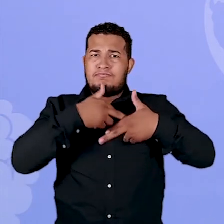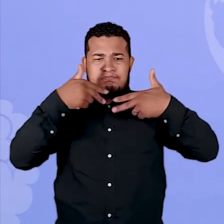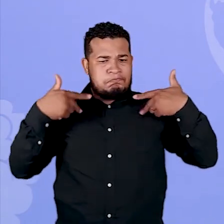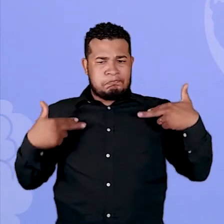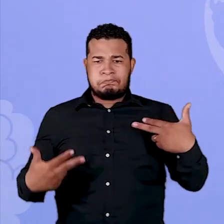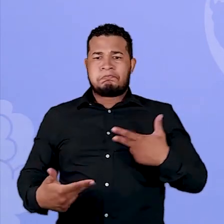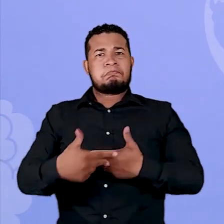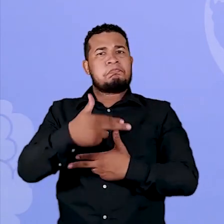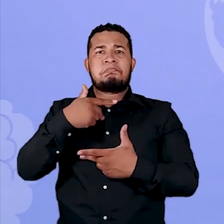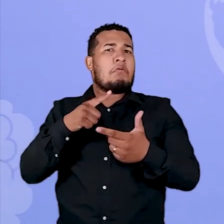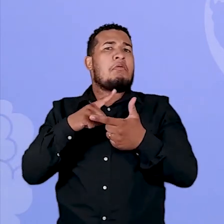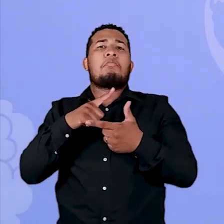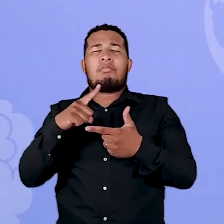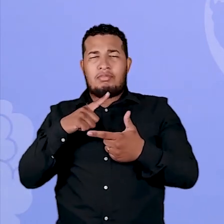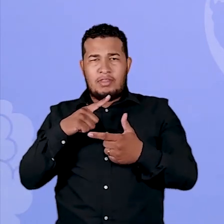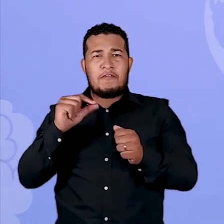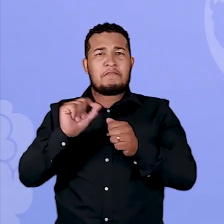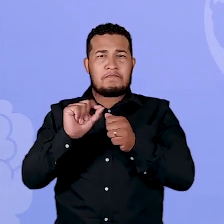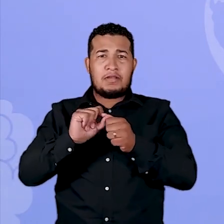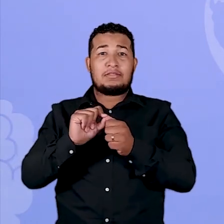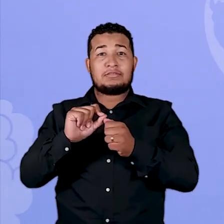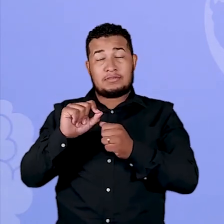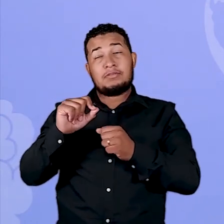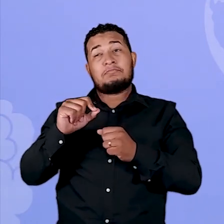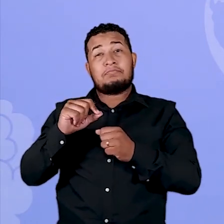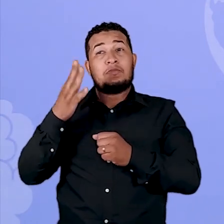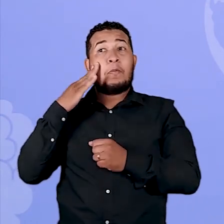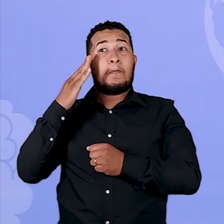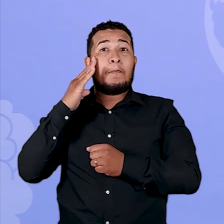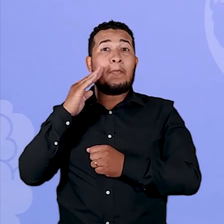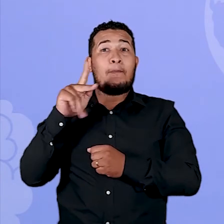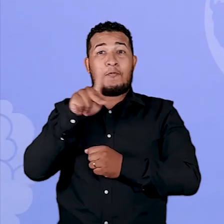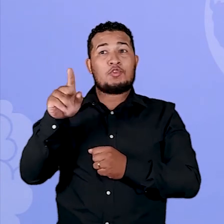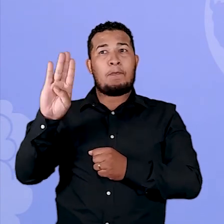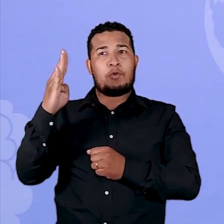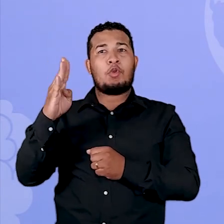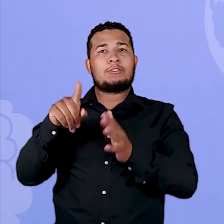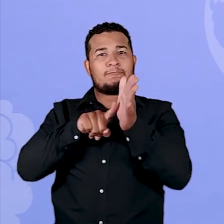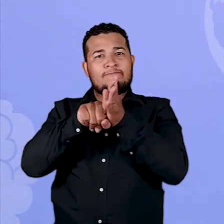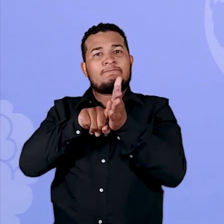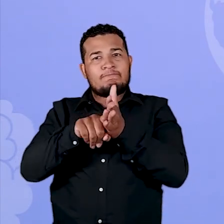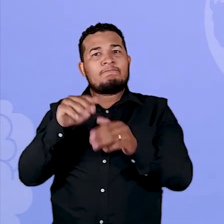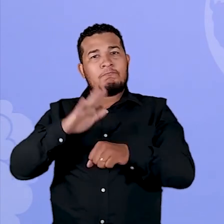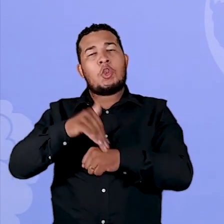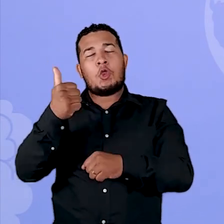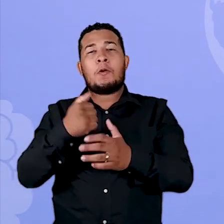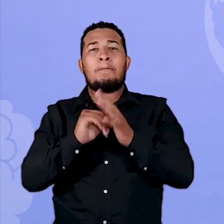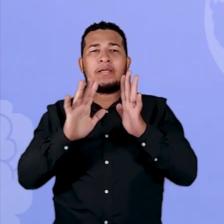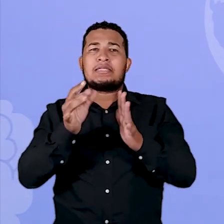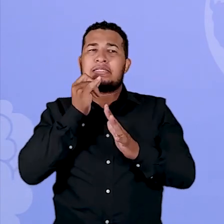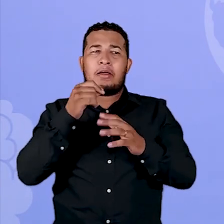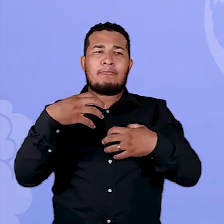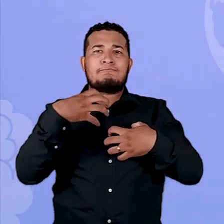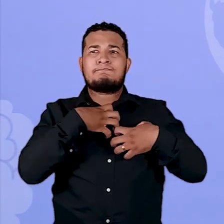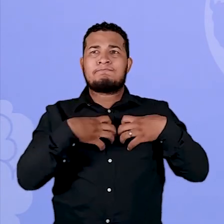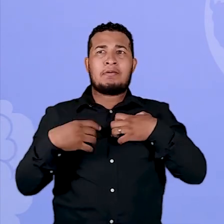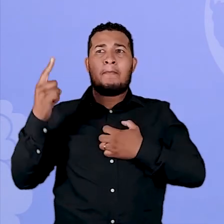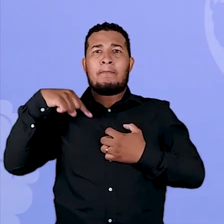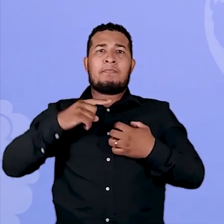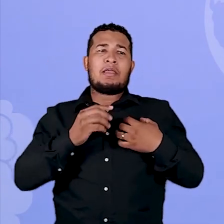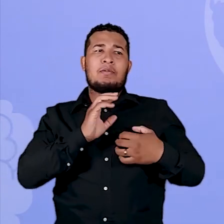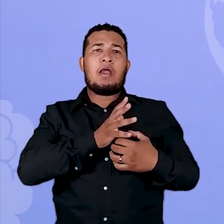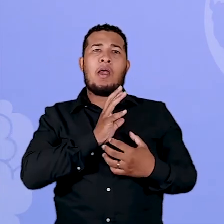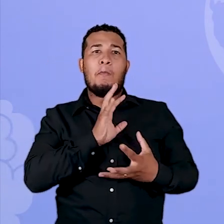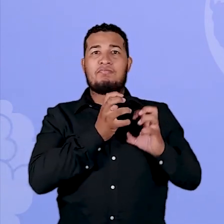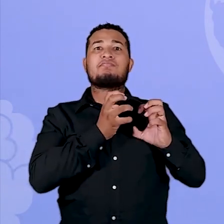falando, tal, tem que falar isso com os biólogos. Mas ela faz várias coisas aqui dentro do nosso corpo que faz com que venha a óbito, por exemplo. Então, por exemplo, se eu